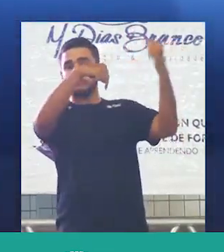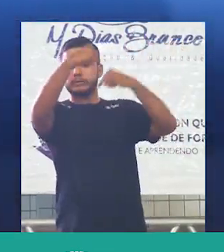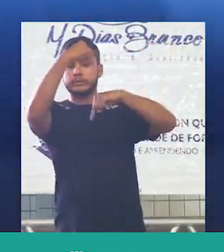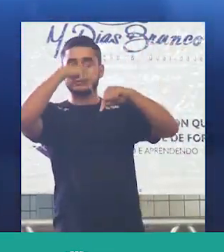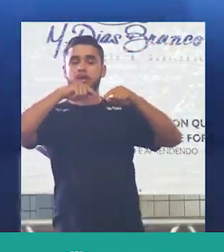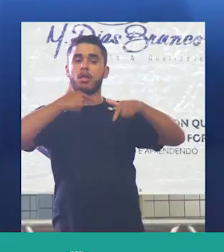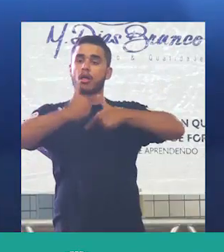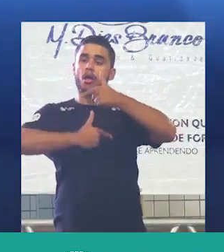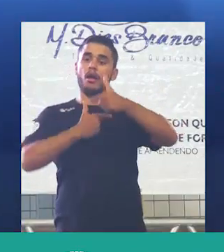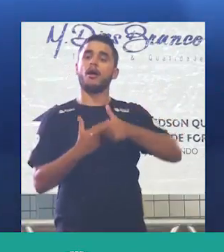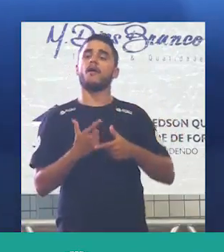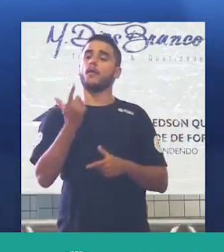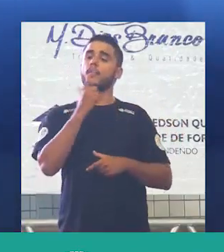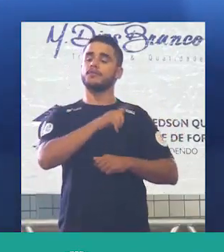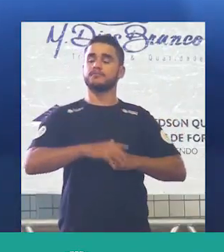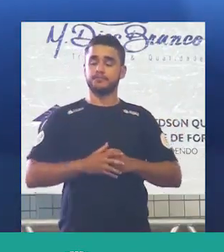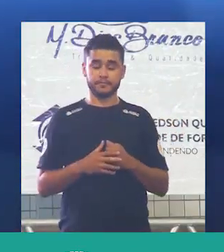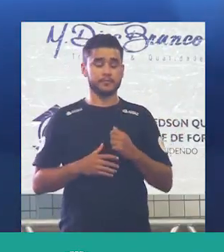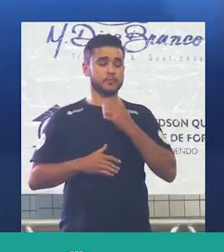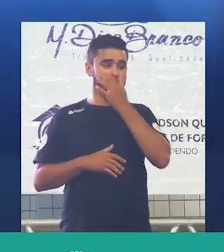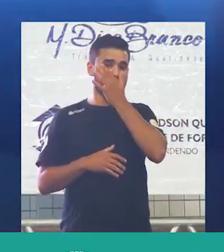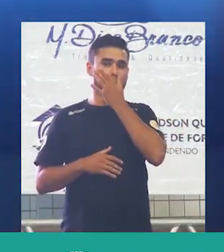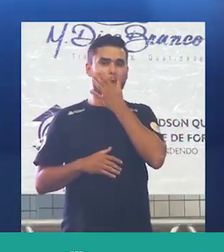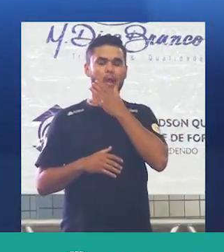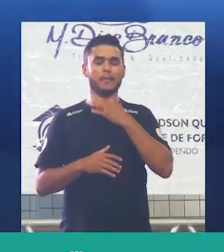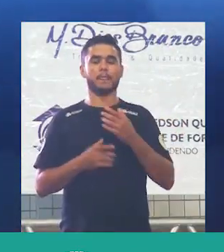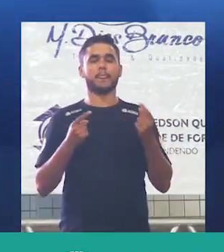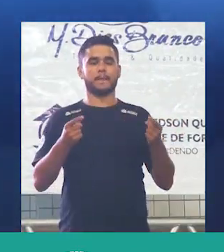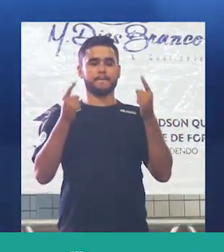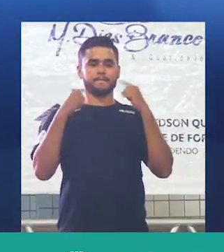falar. E a sexta questão?